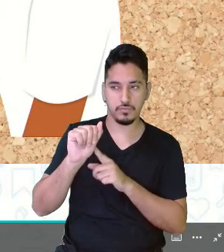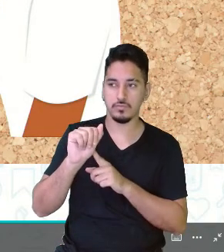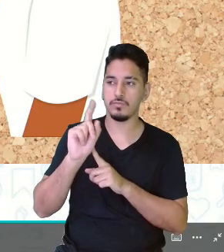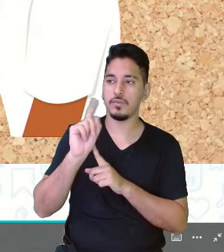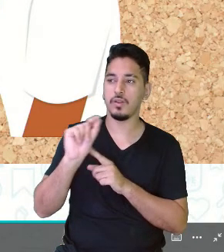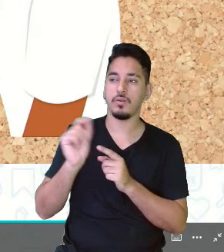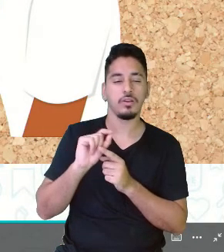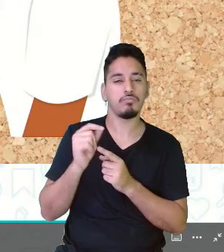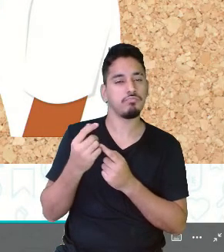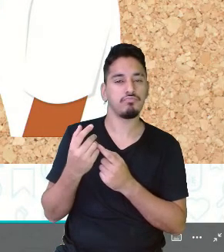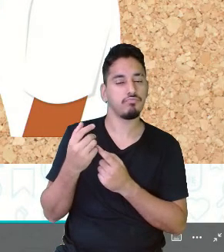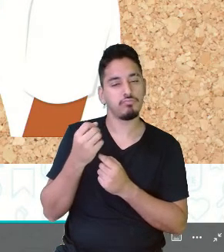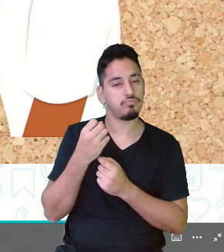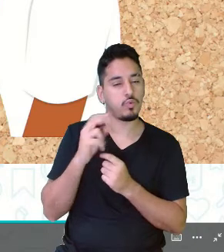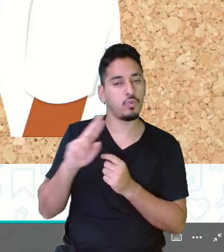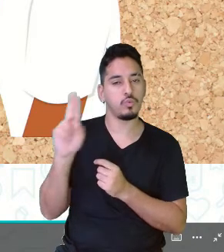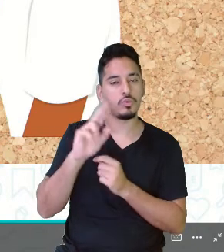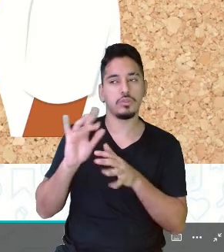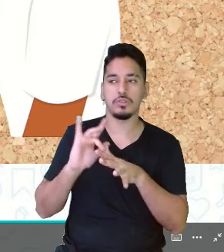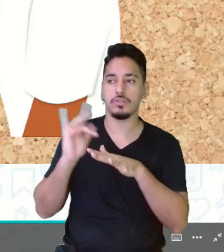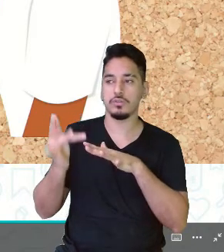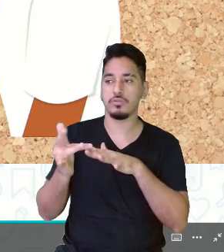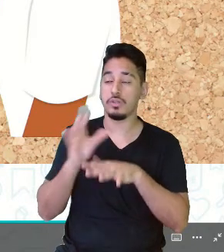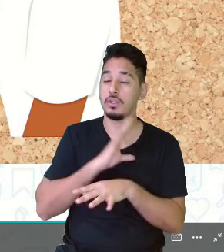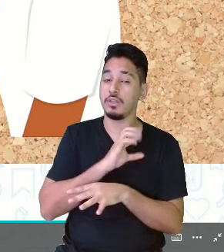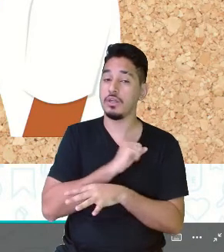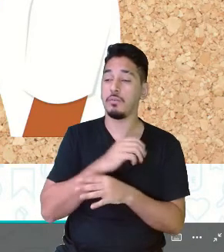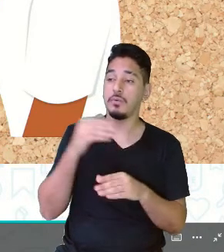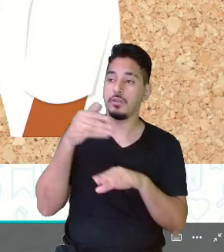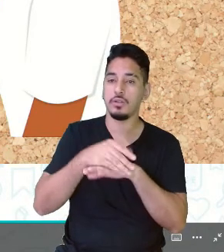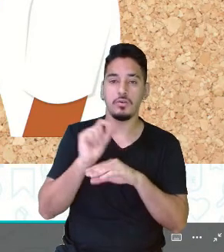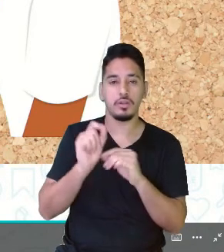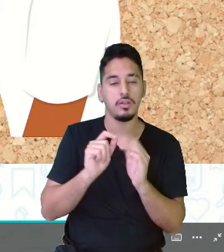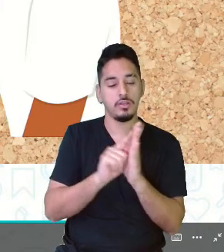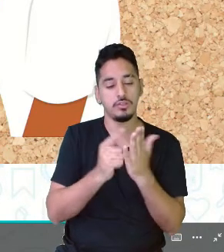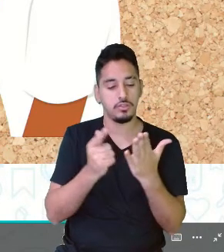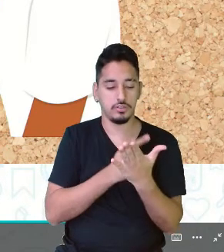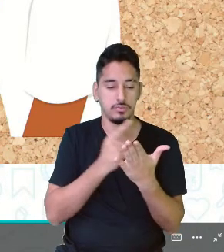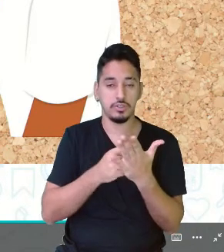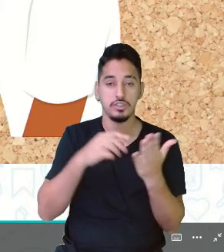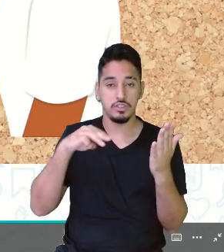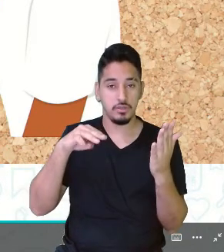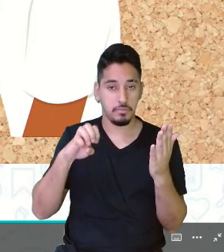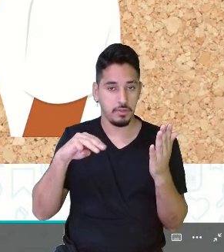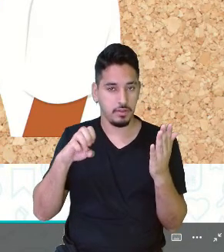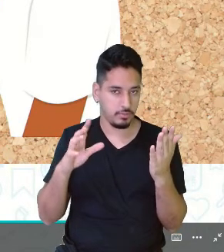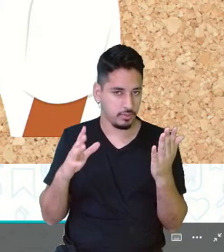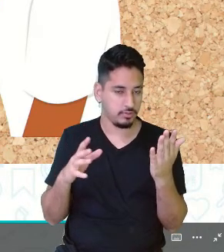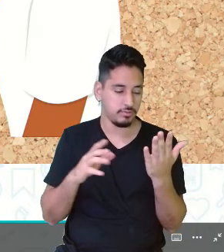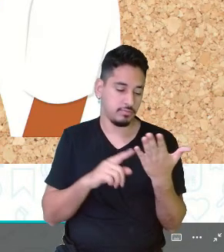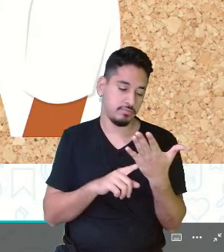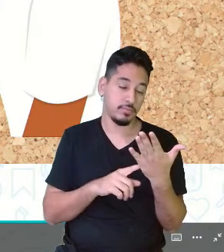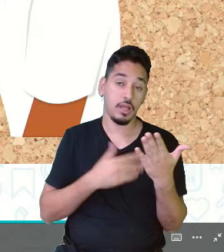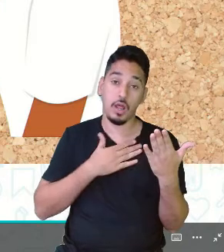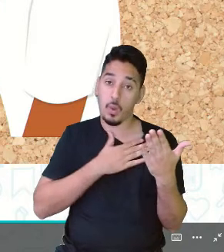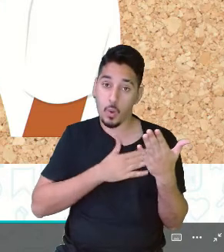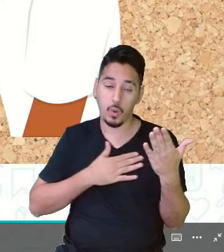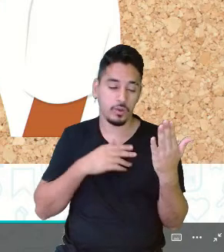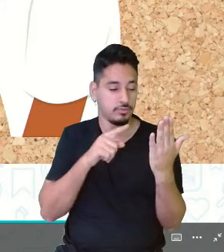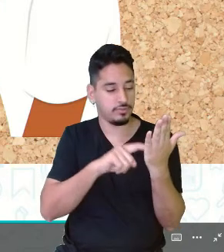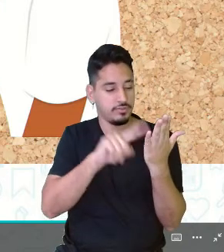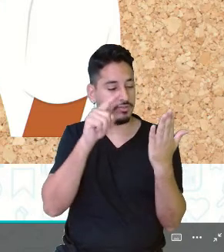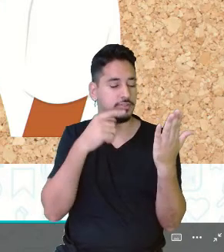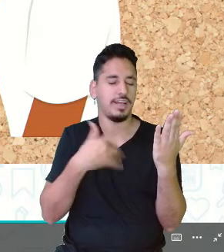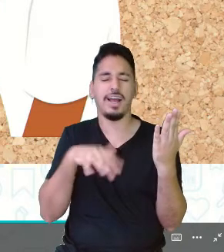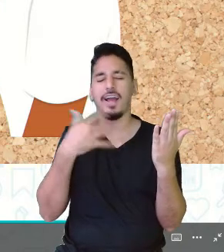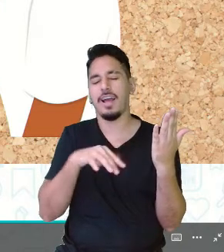redes sociais e adora navegar nas páginas de memes. Eu confesso que eu também. Ela gosta tanto dos memes